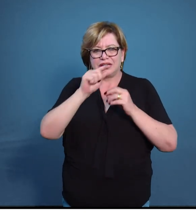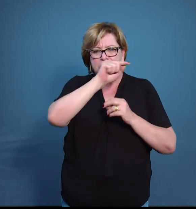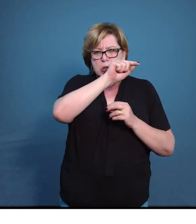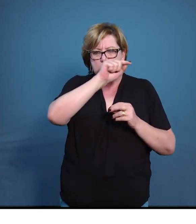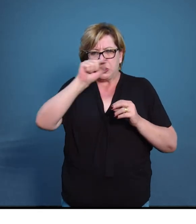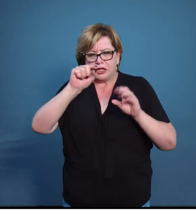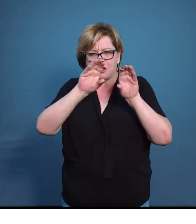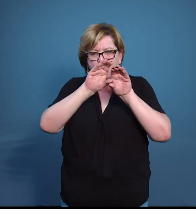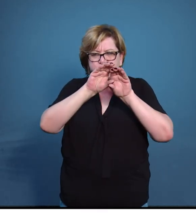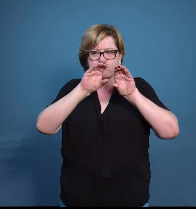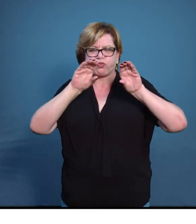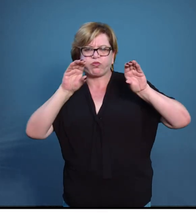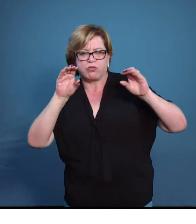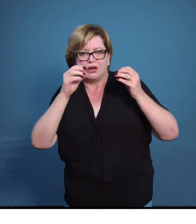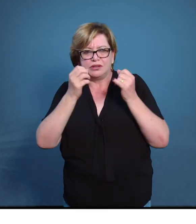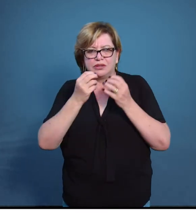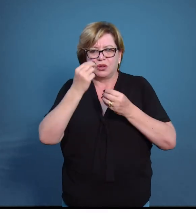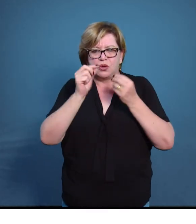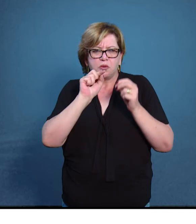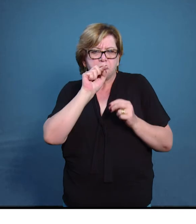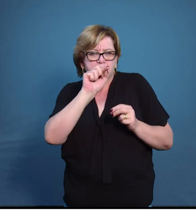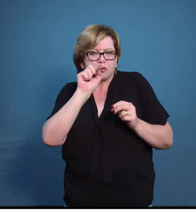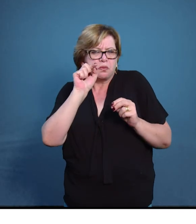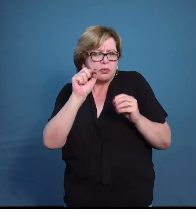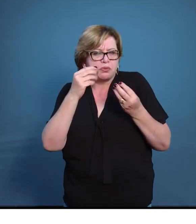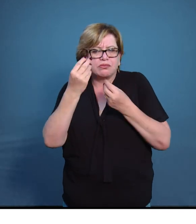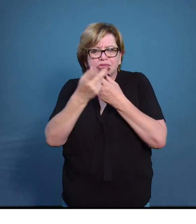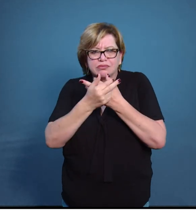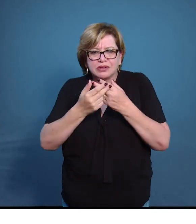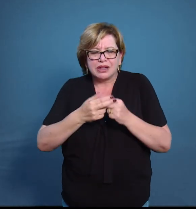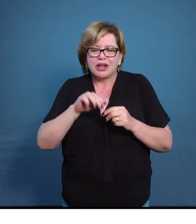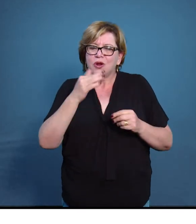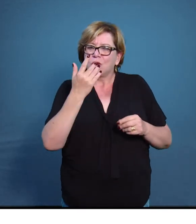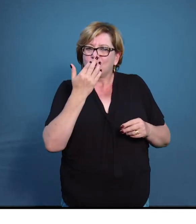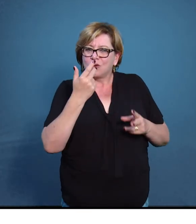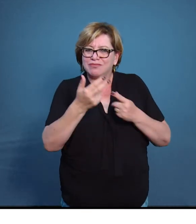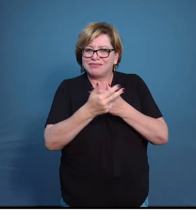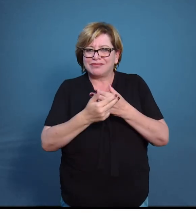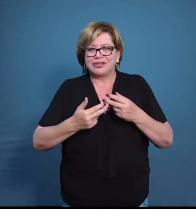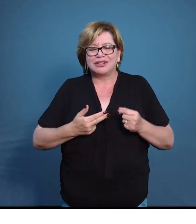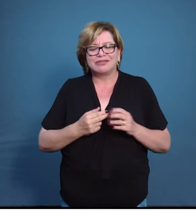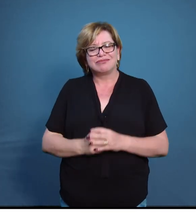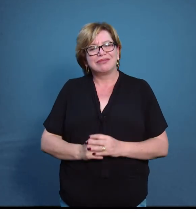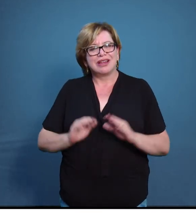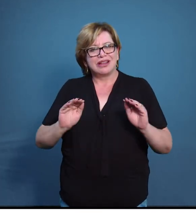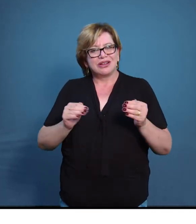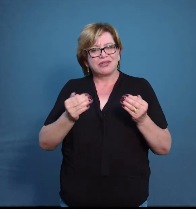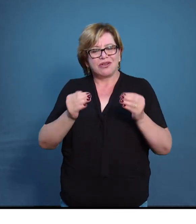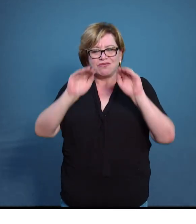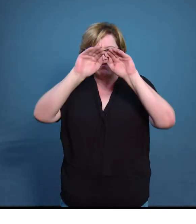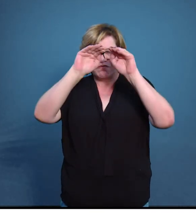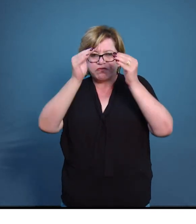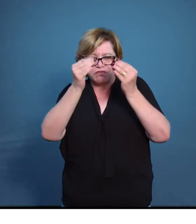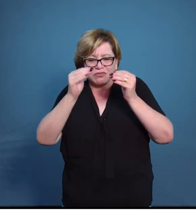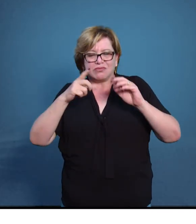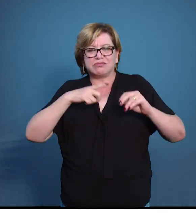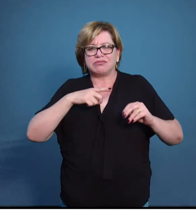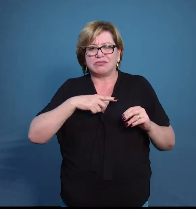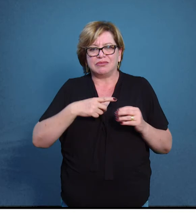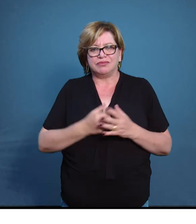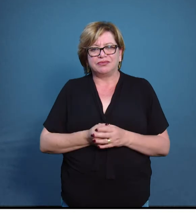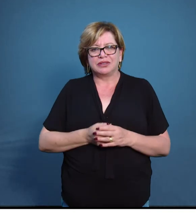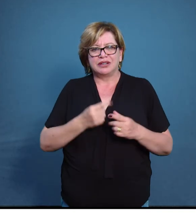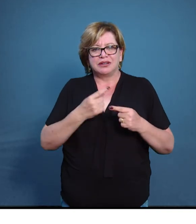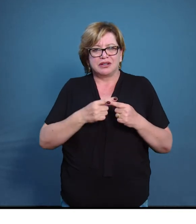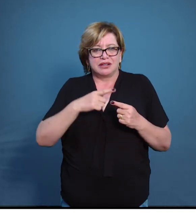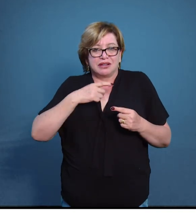a espessura da linha, o ponto, a cor, qual é a forma que ela tem. Porque